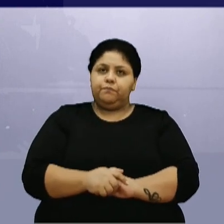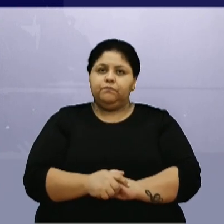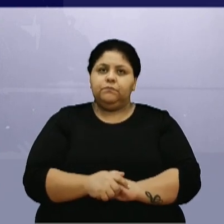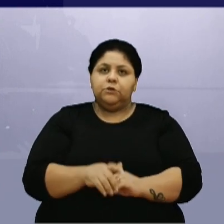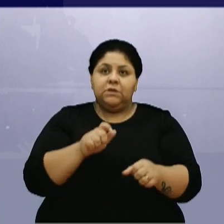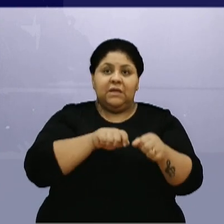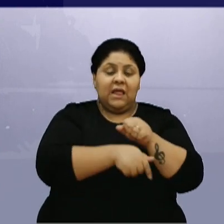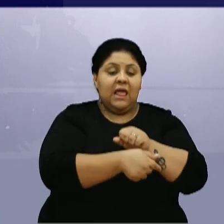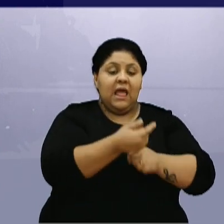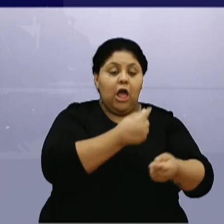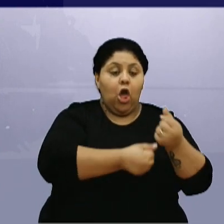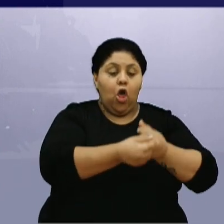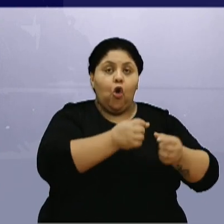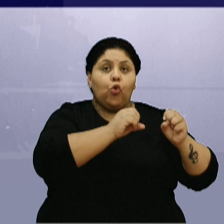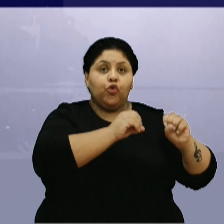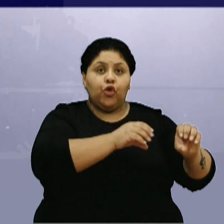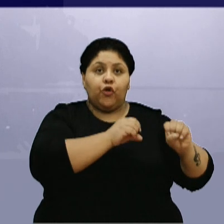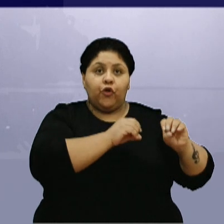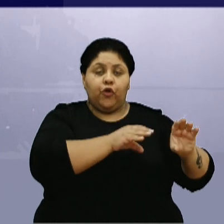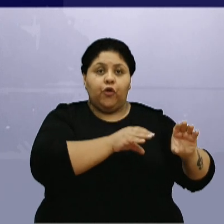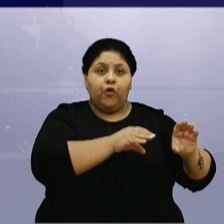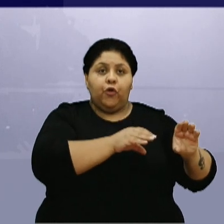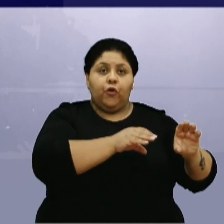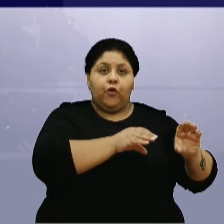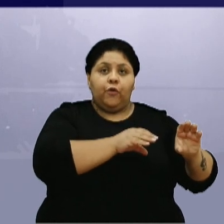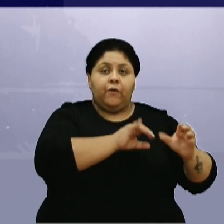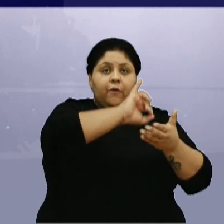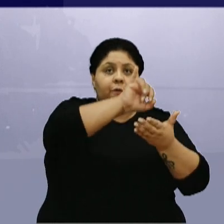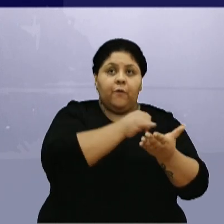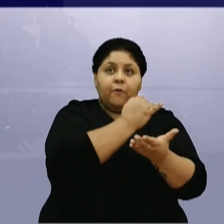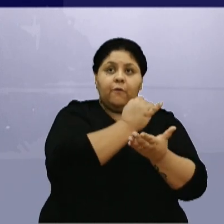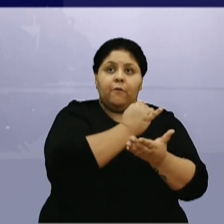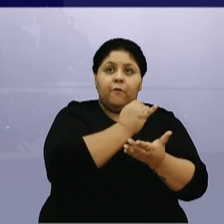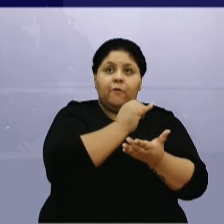Aplicação de recursos com educação. Receita de impostos,